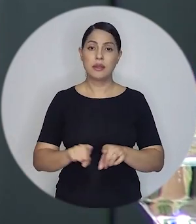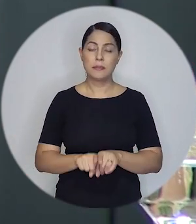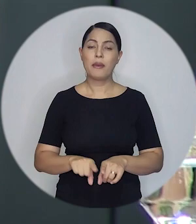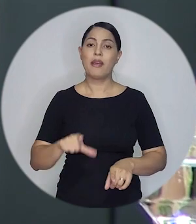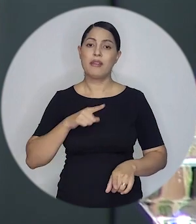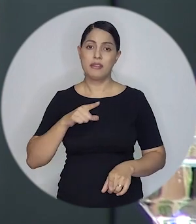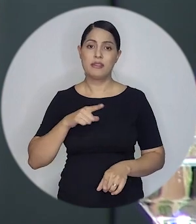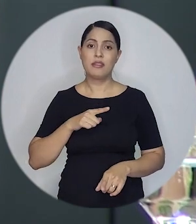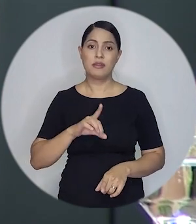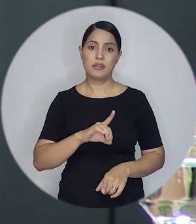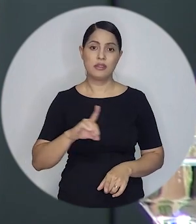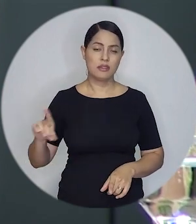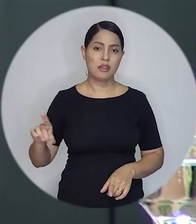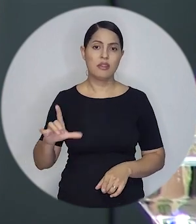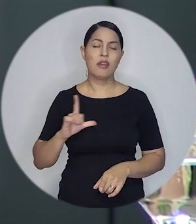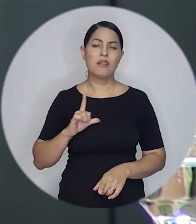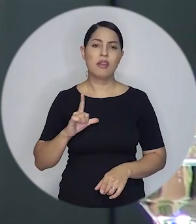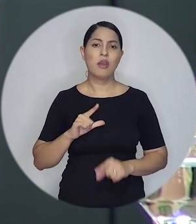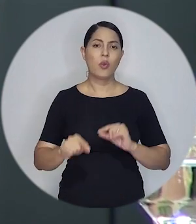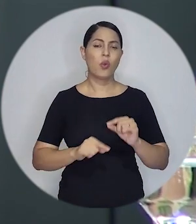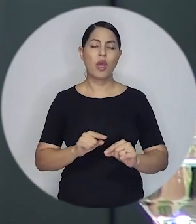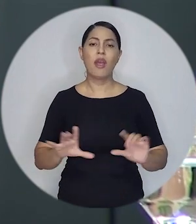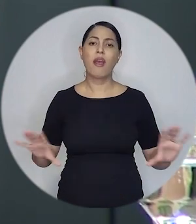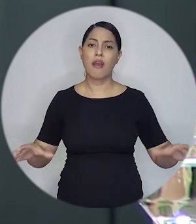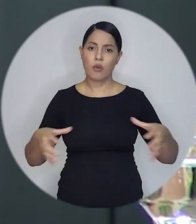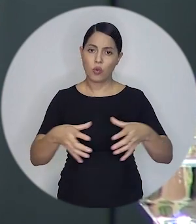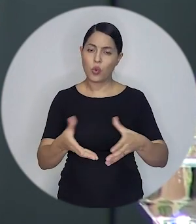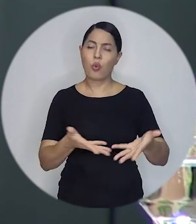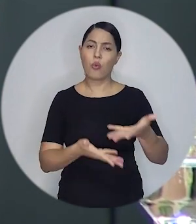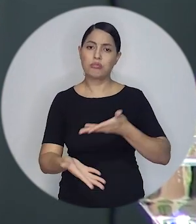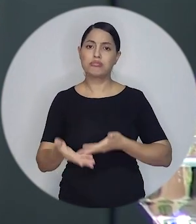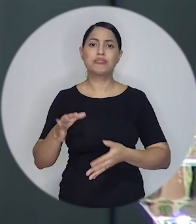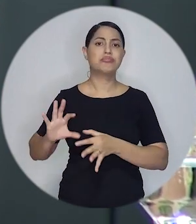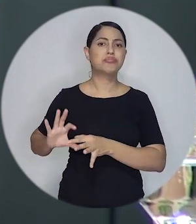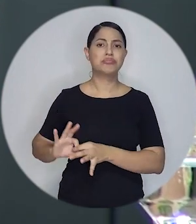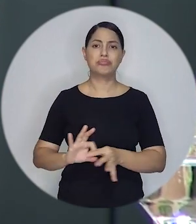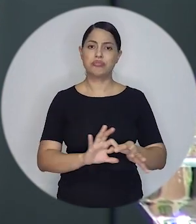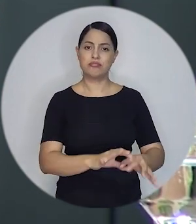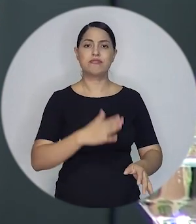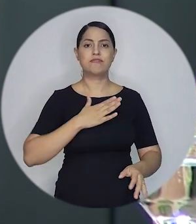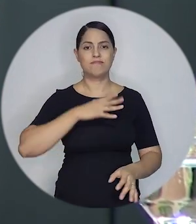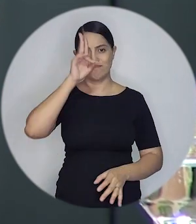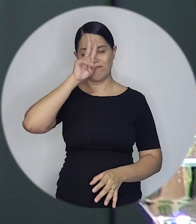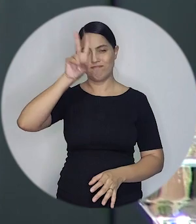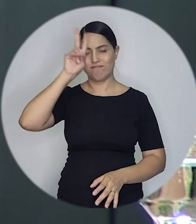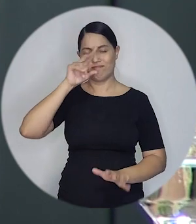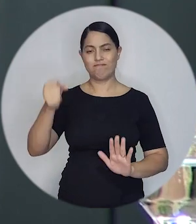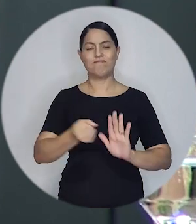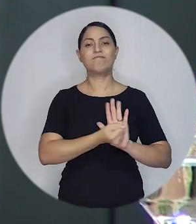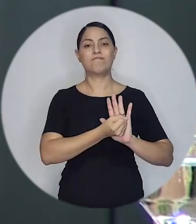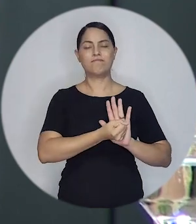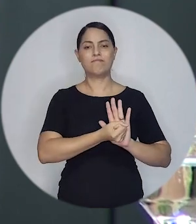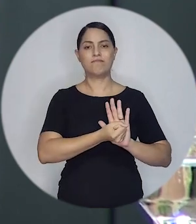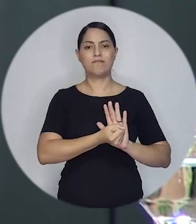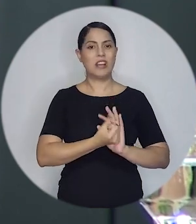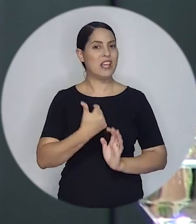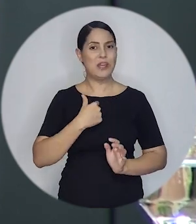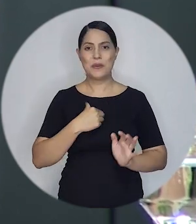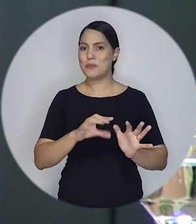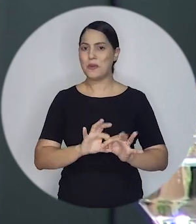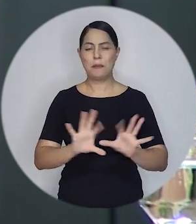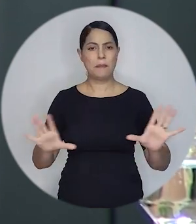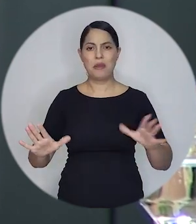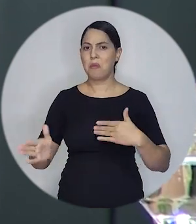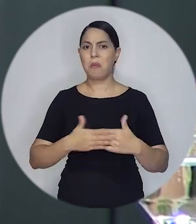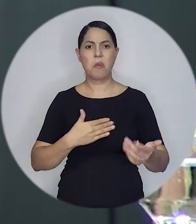o IDDD, entidade que à época eu presidia. Portanto, a audiência de custódia tem um peso muito grande na minha história, e eu jamais poderia